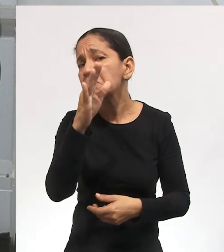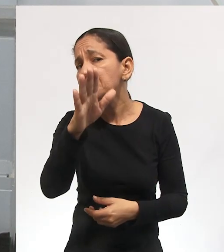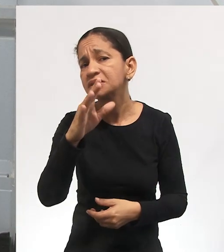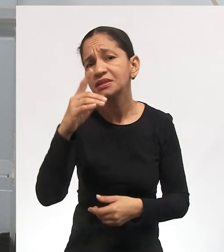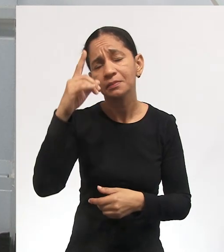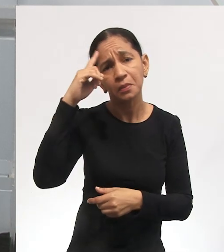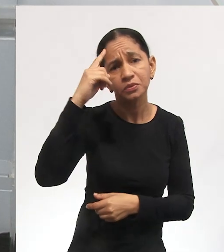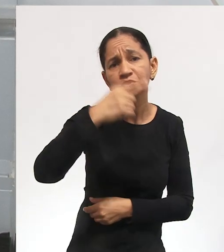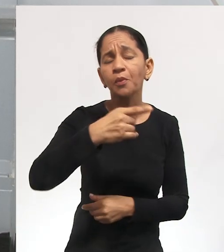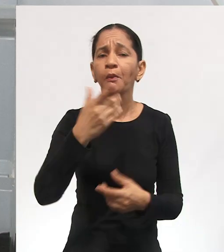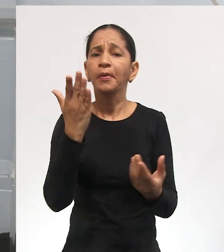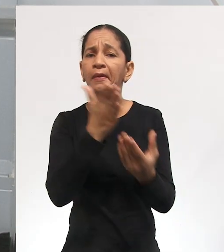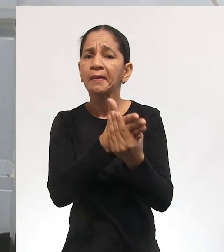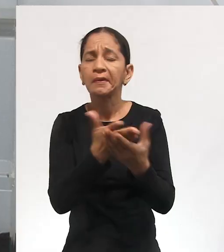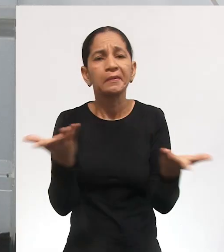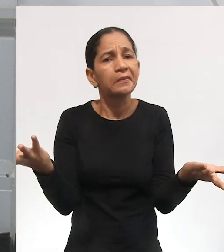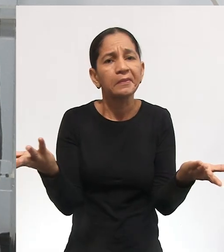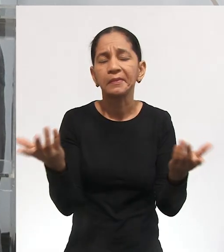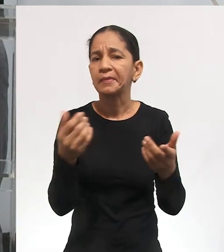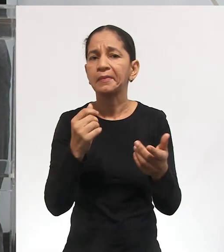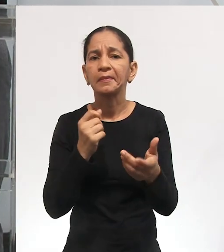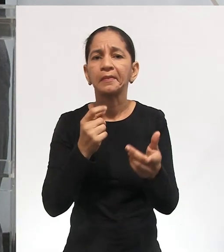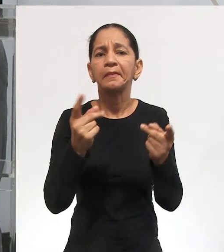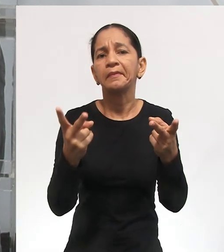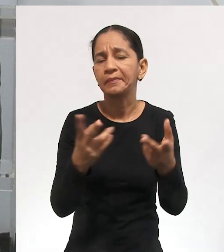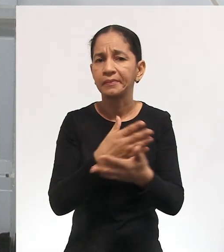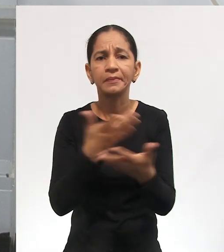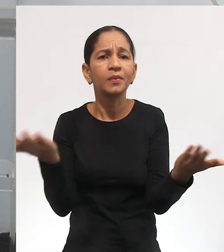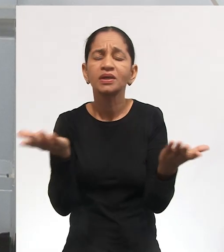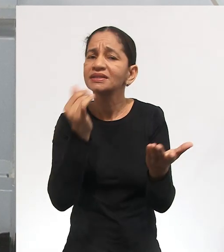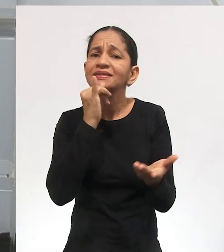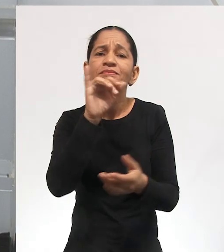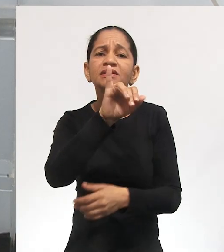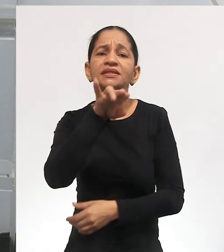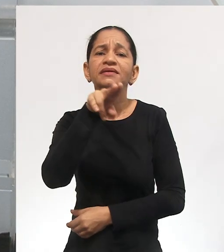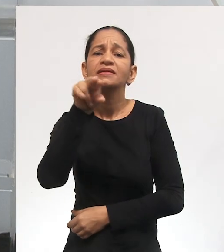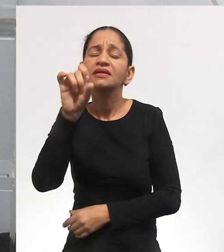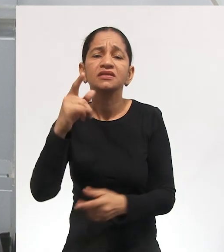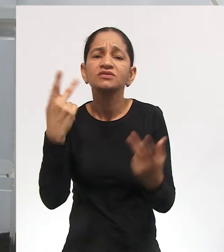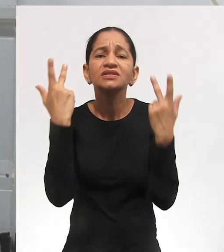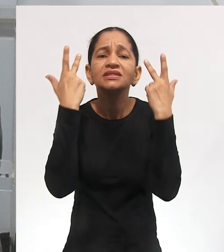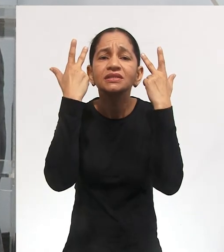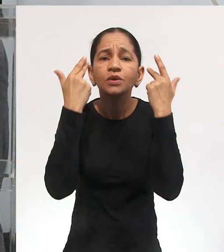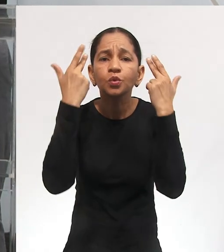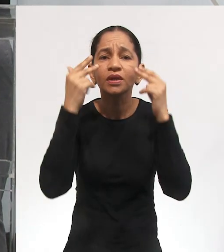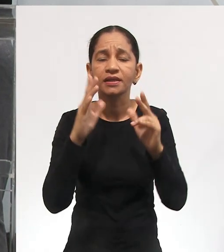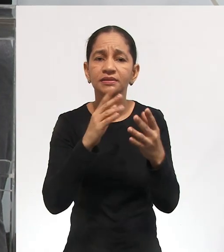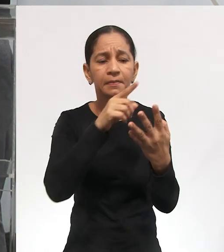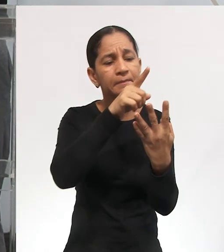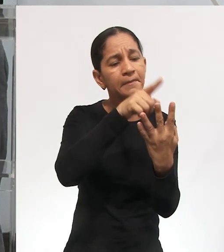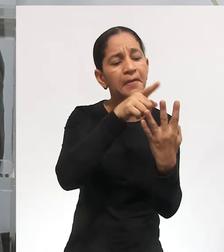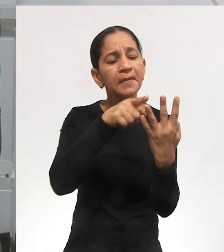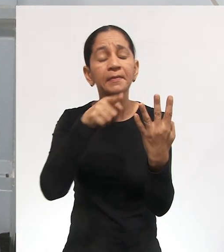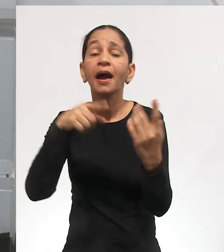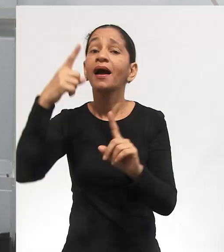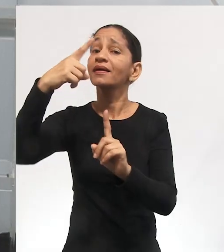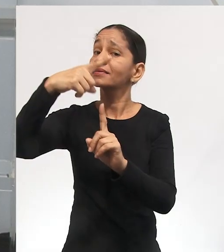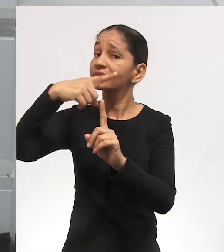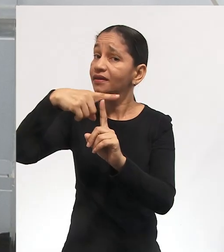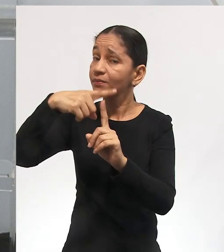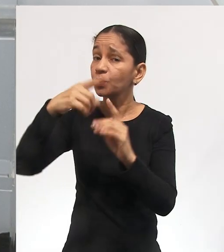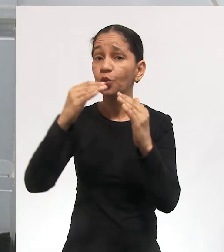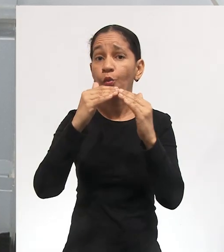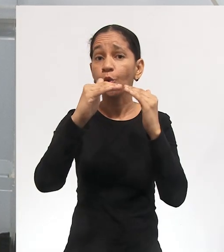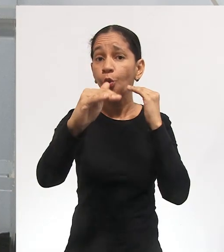seja de ordem trabalhista, consumerista, previdenciária, enfim, de qualquer natureza, contra uma pessoa